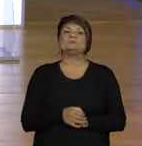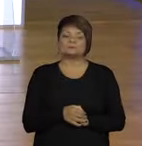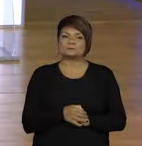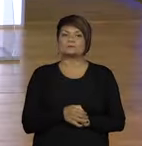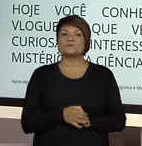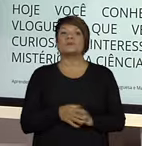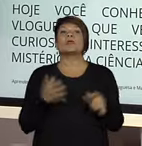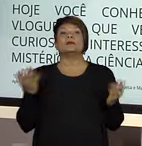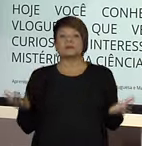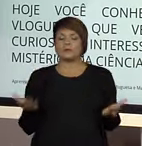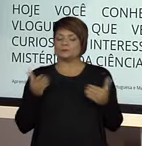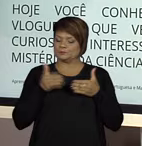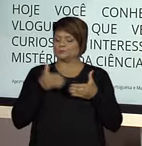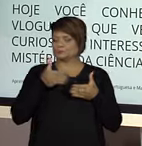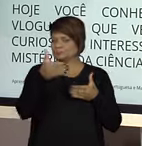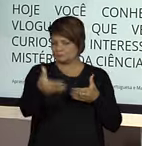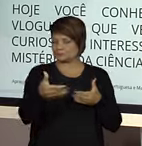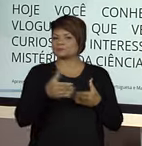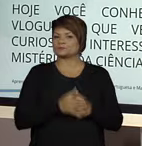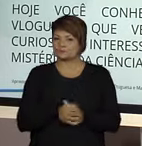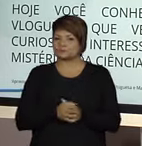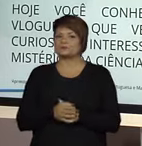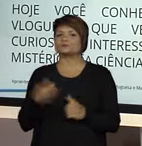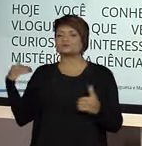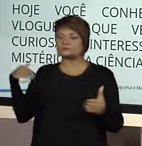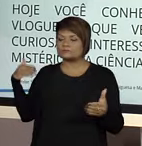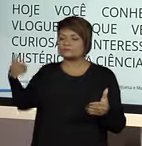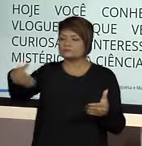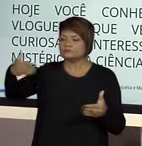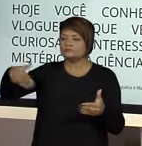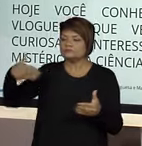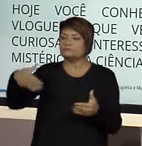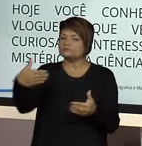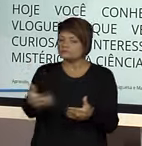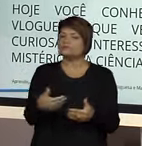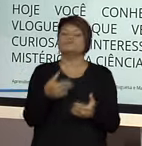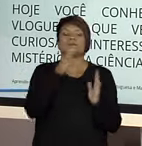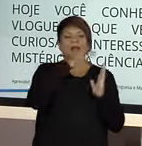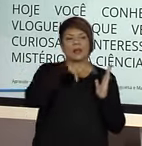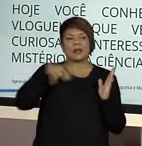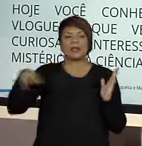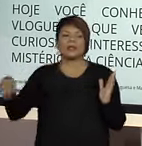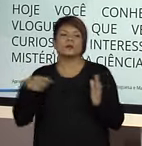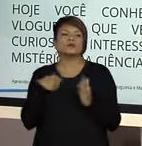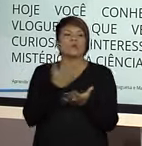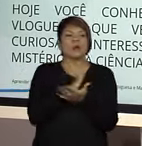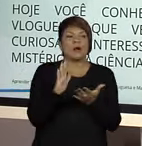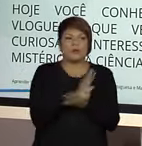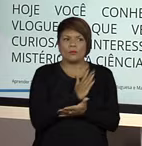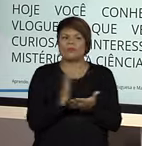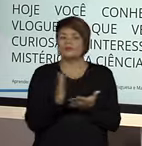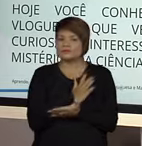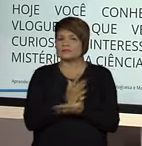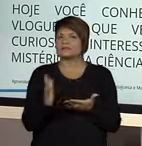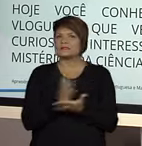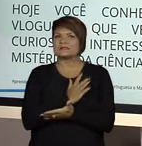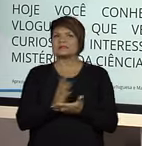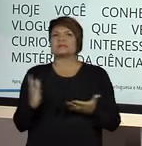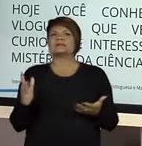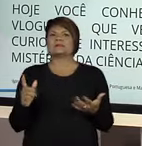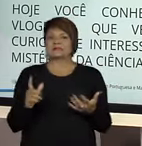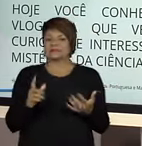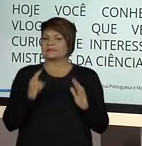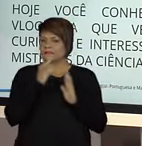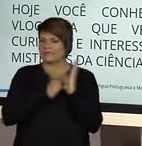nessa sequência a gente vem lendo aí alguns textos para se informar,